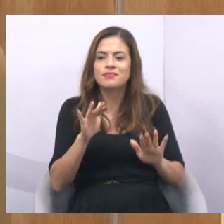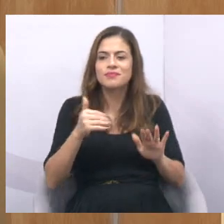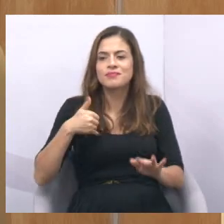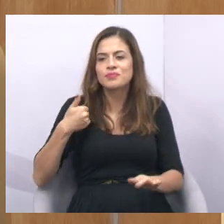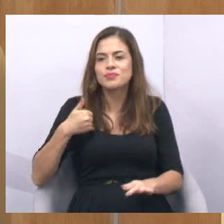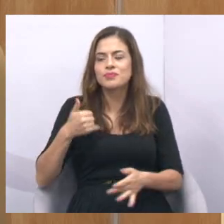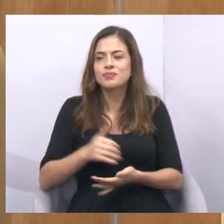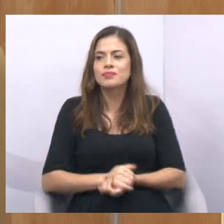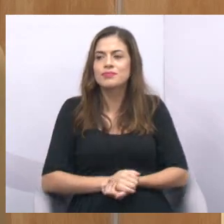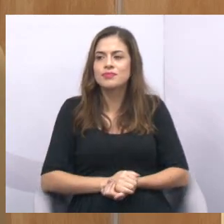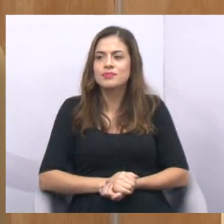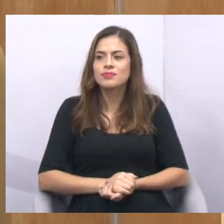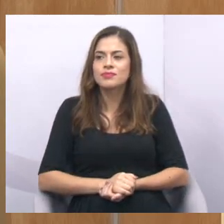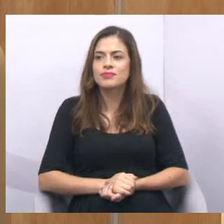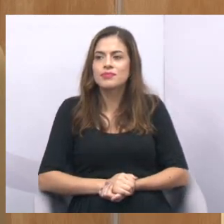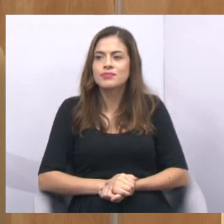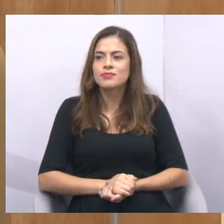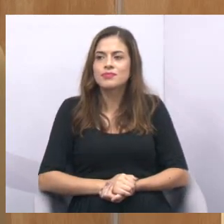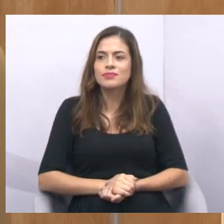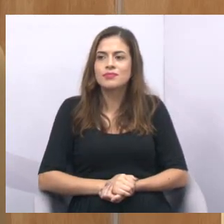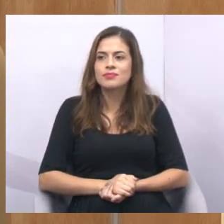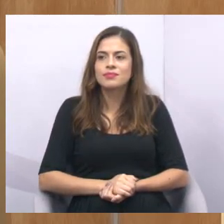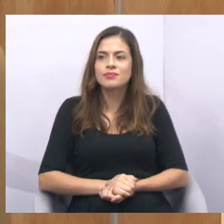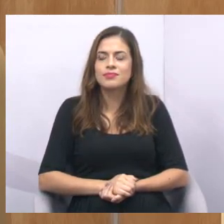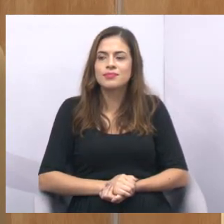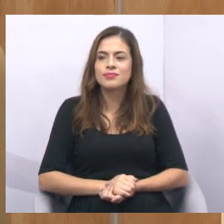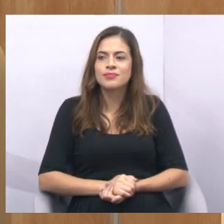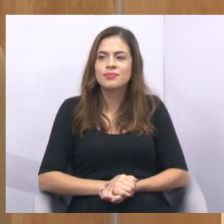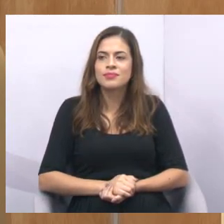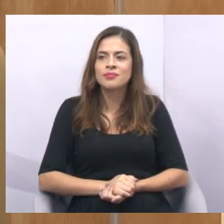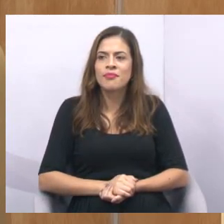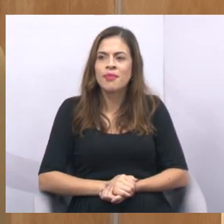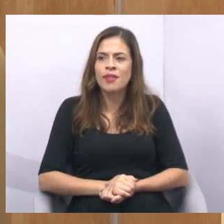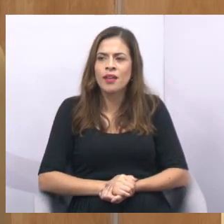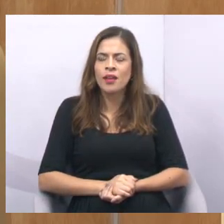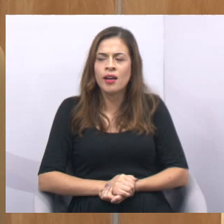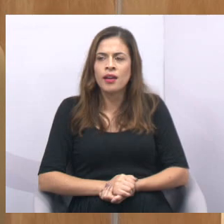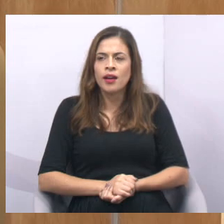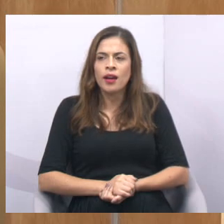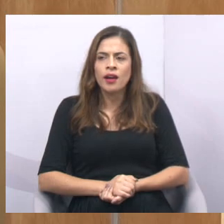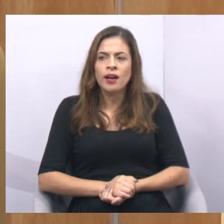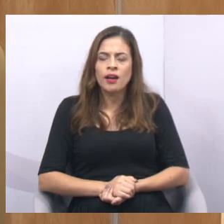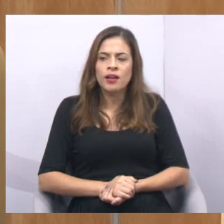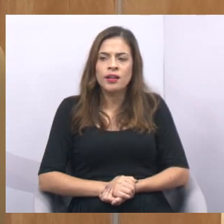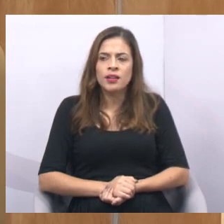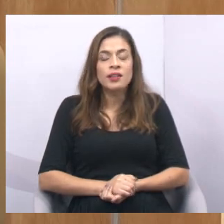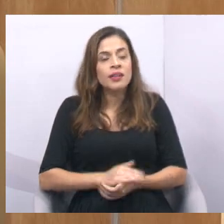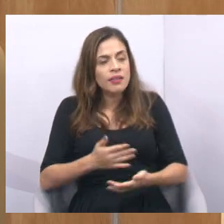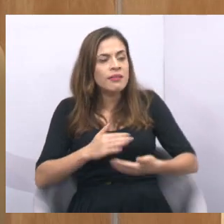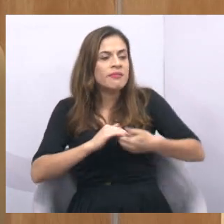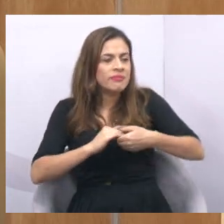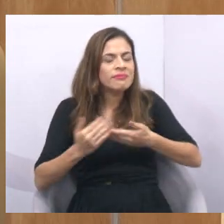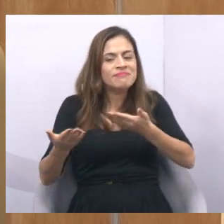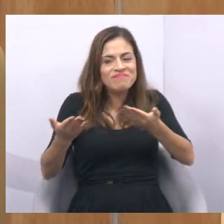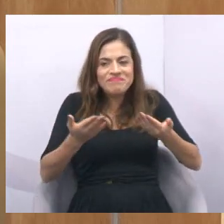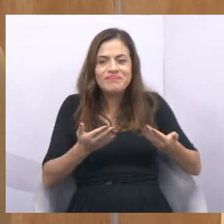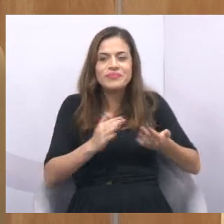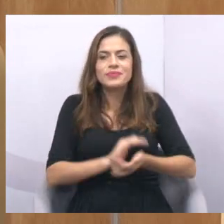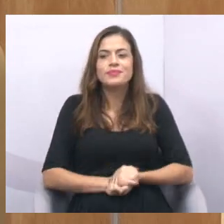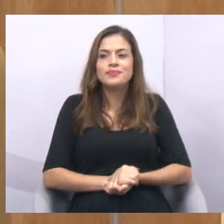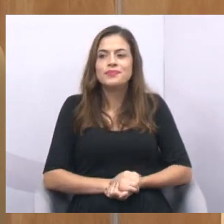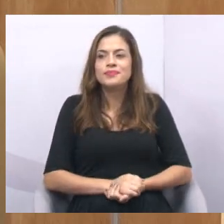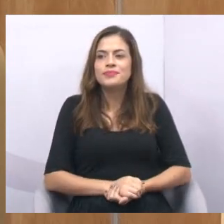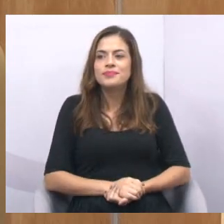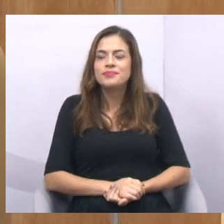60 anos, tem que estar mais ou menos perto de 60 anos para mais, né? Mas eu treinei com você, e é isso aí. Então,